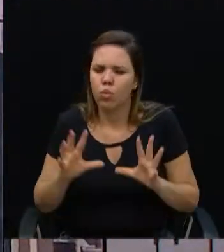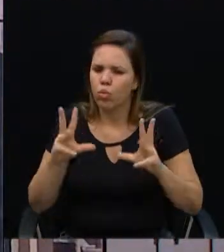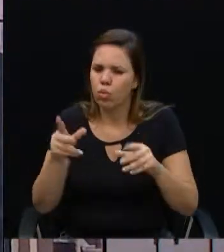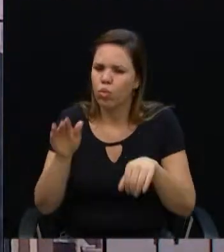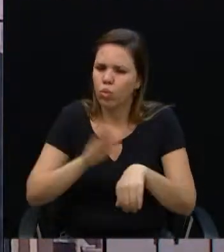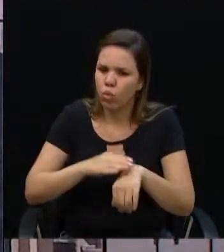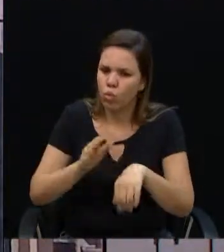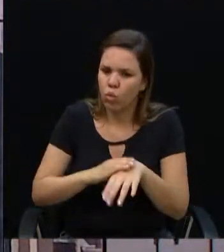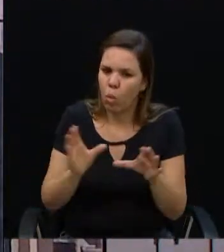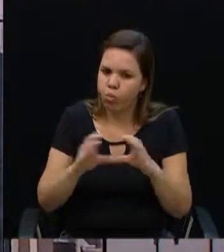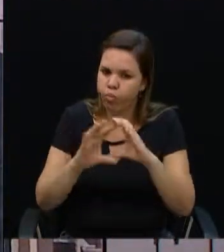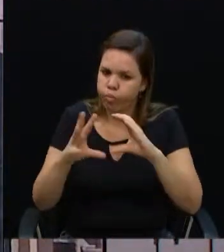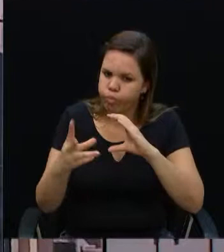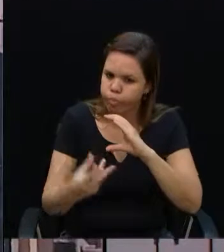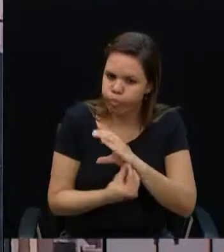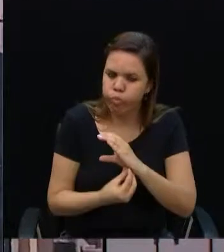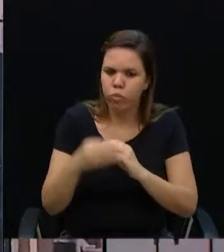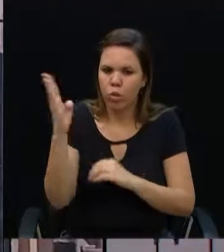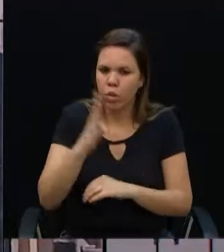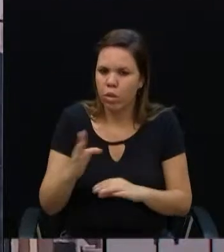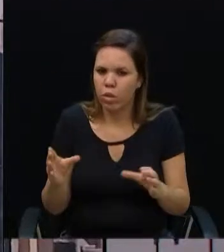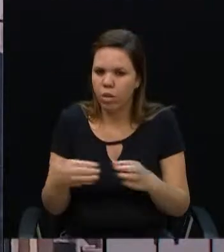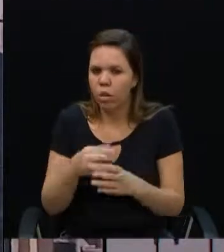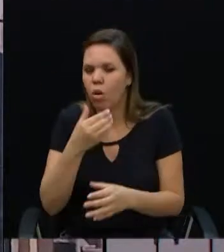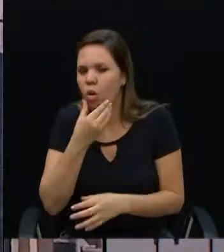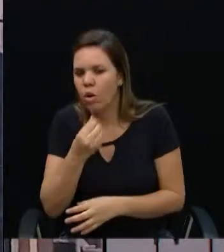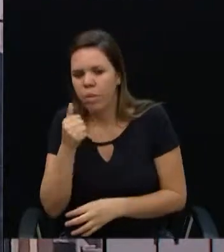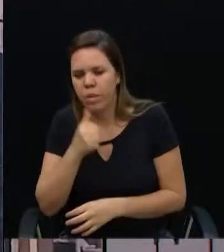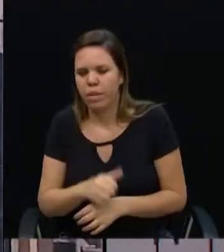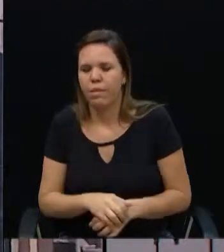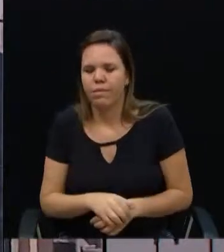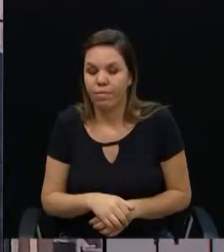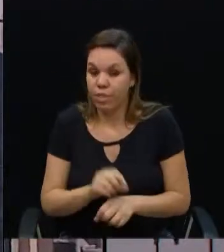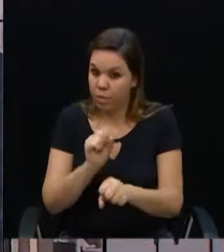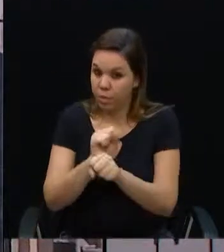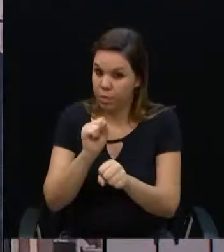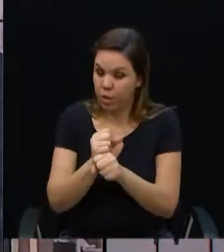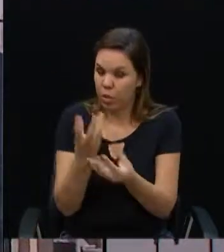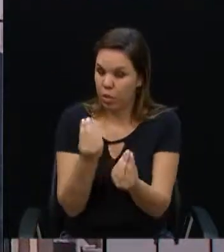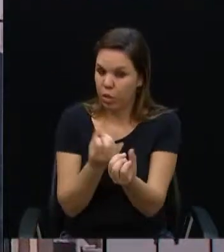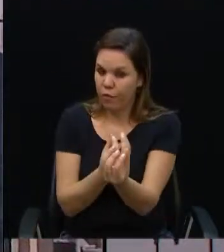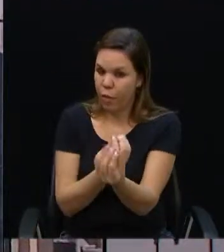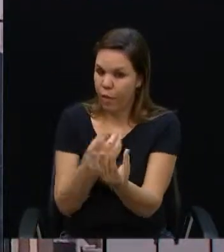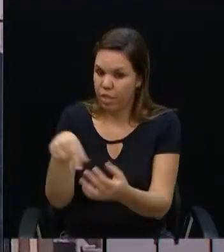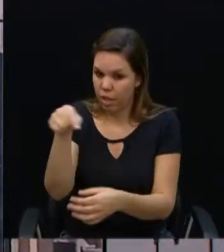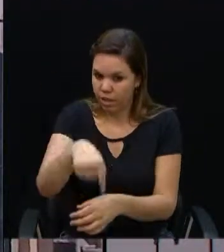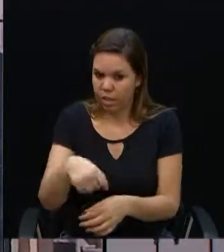sobre as seleções brasileiras feminina e masculina. Não saia daí, tem muitas informações aqui no Câmara